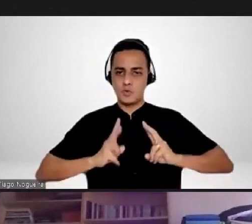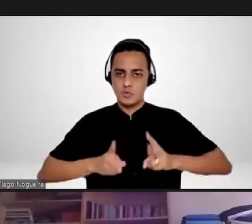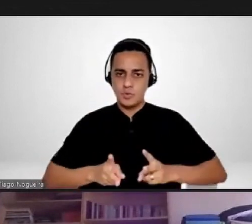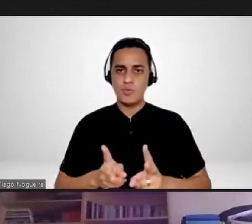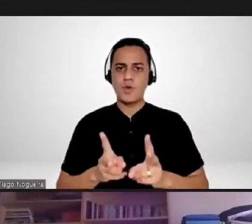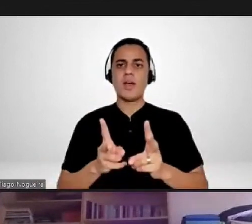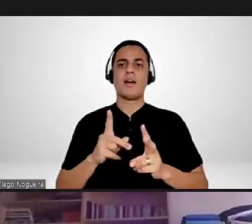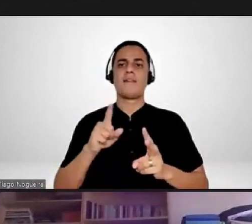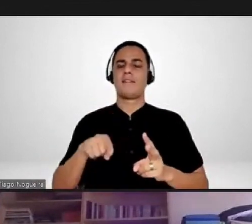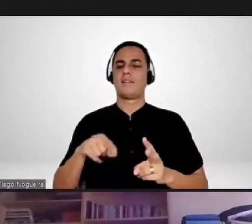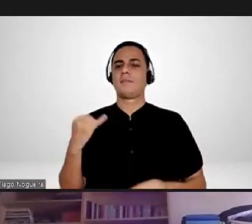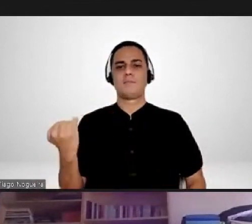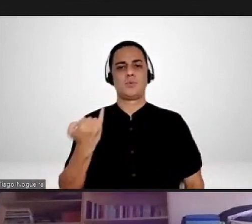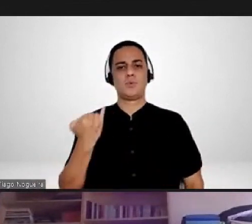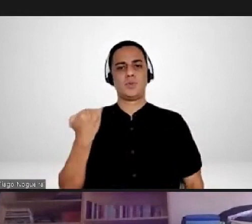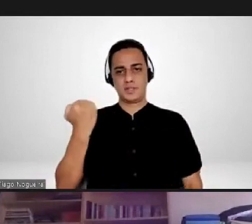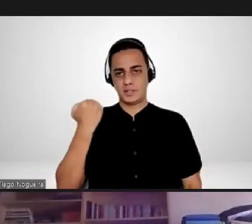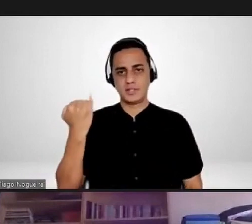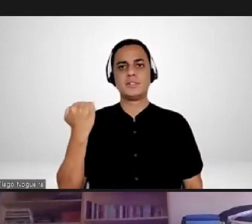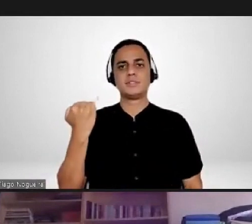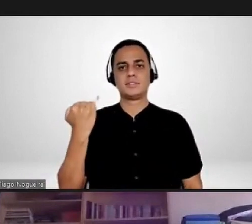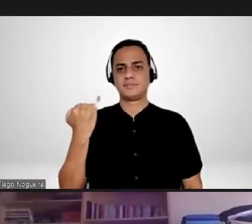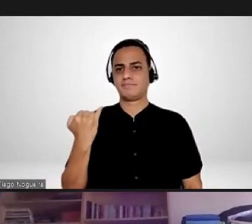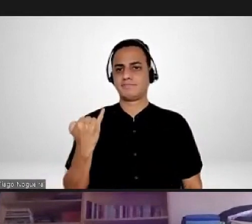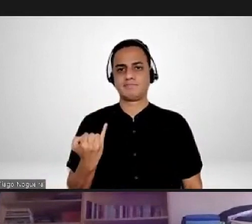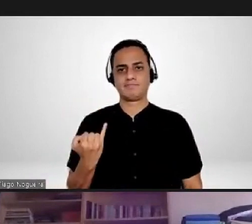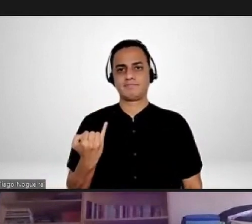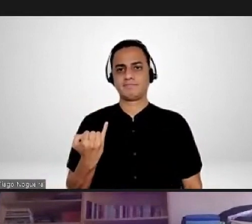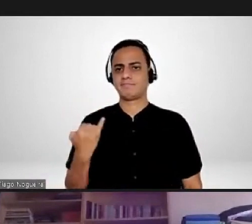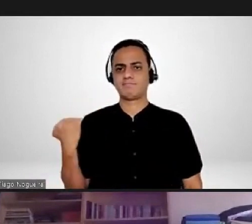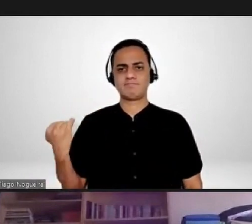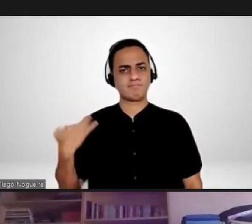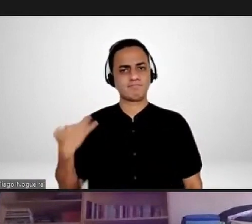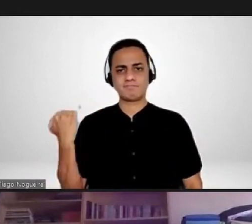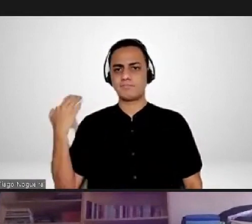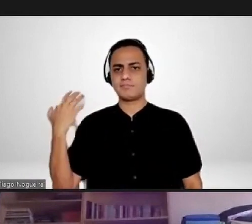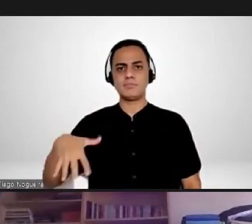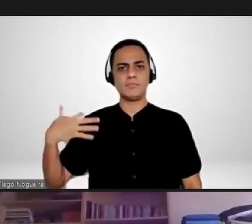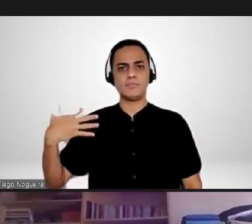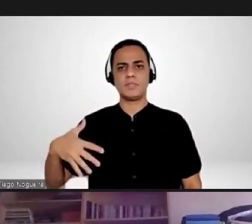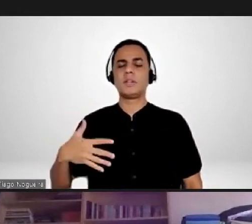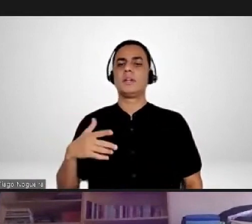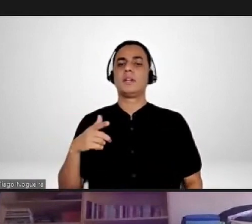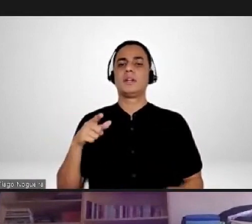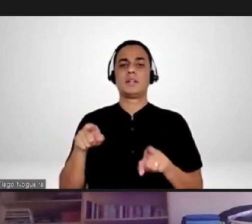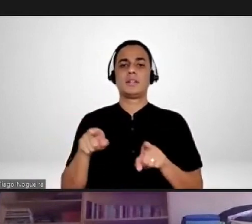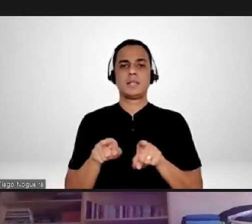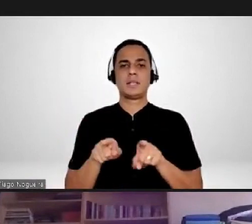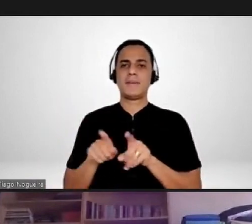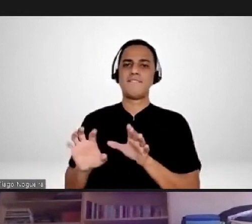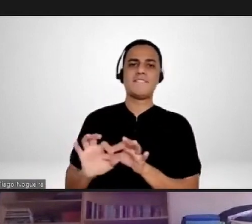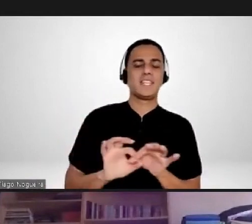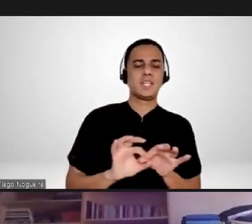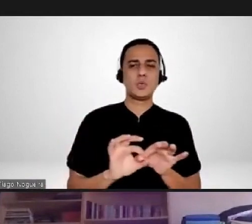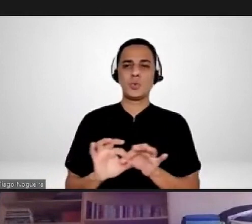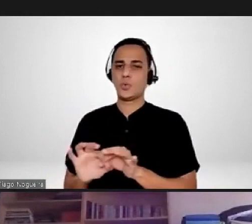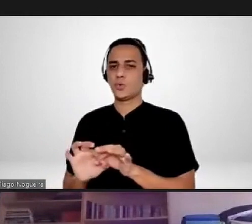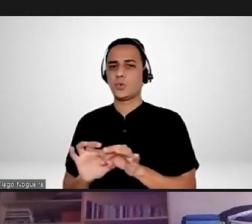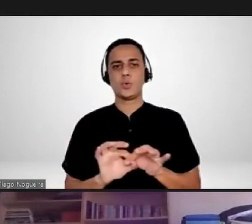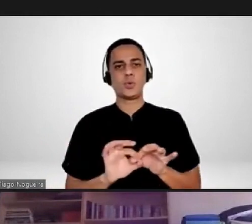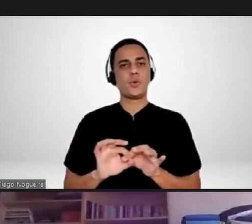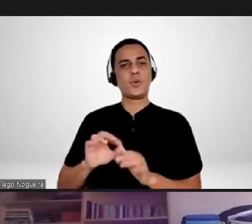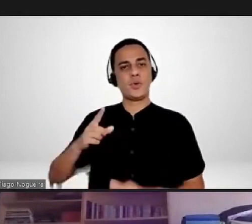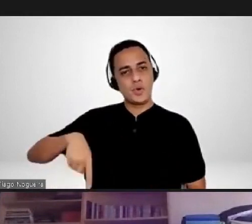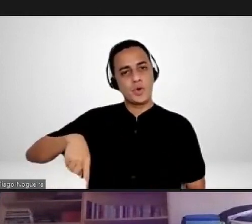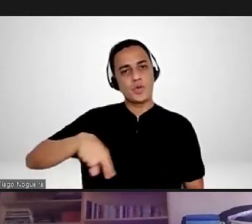é fundamental, é de extrema importância, e o quanto esse vínculo que a gente mantém